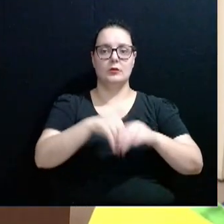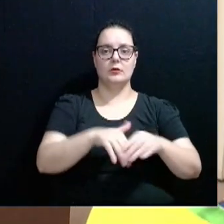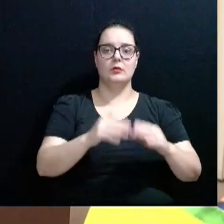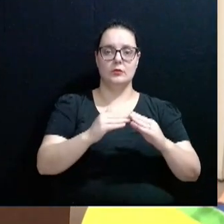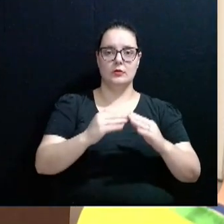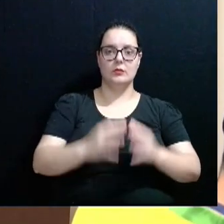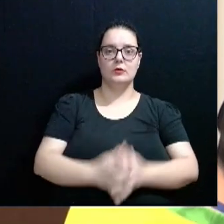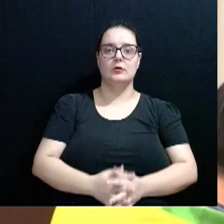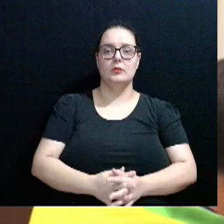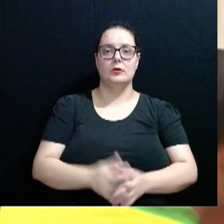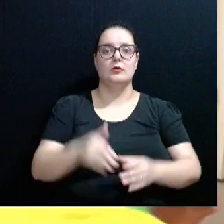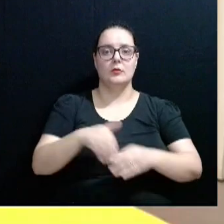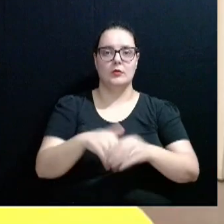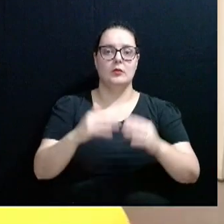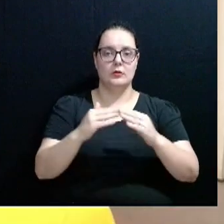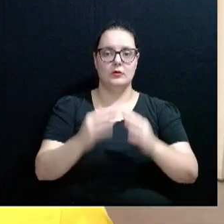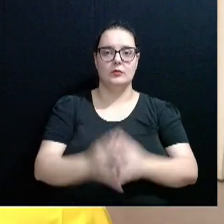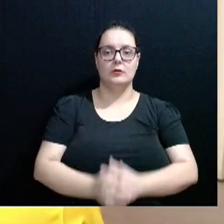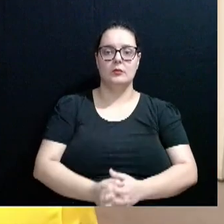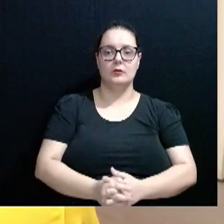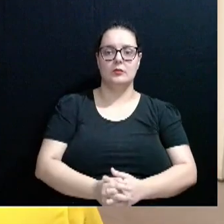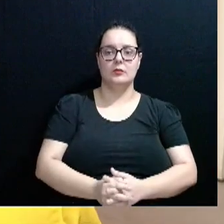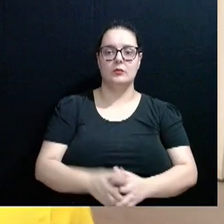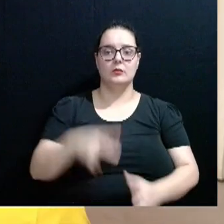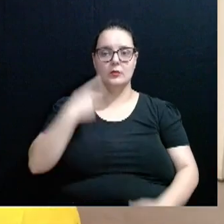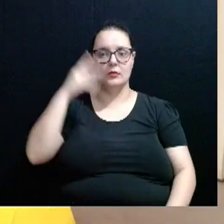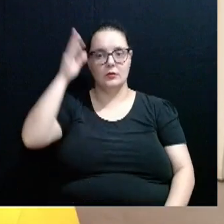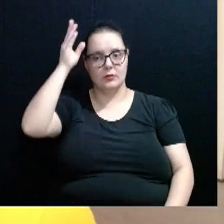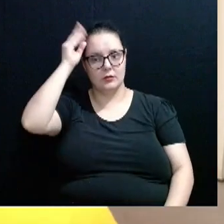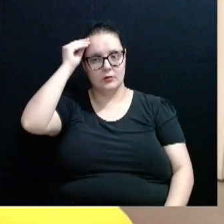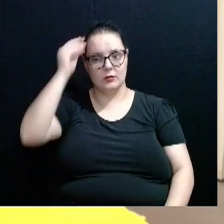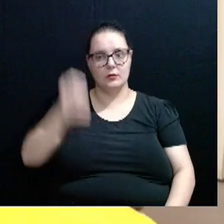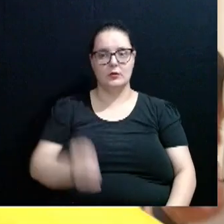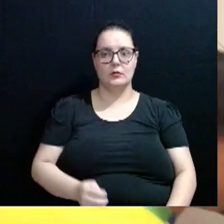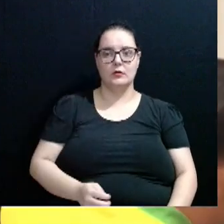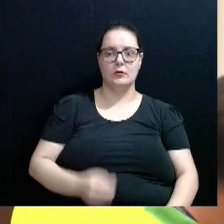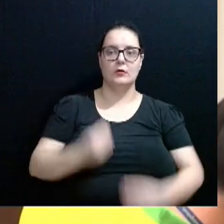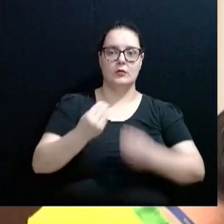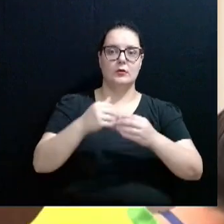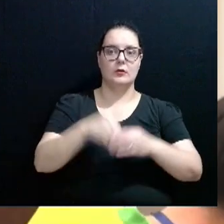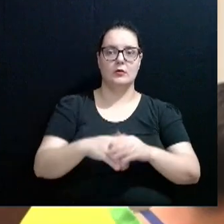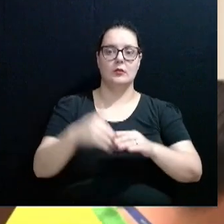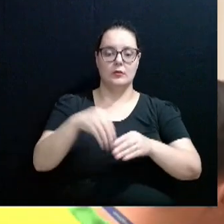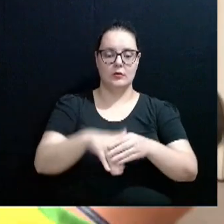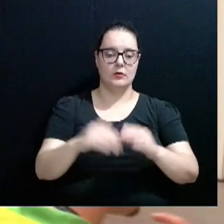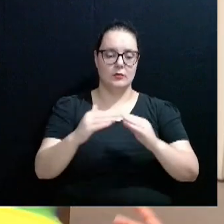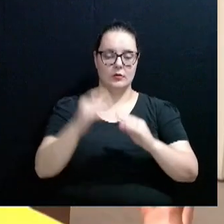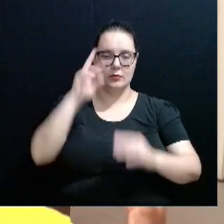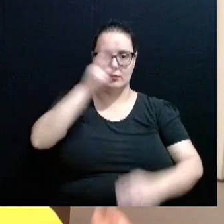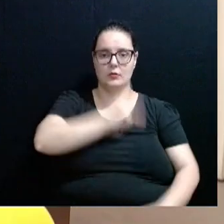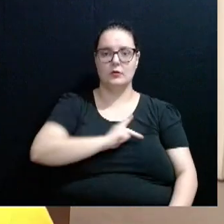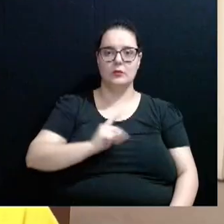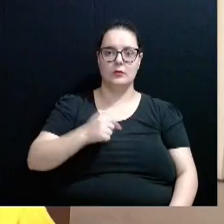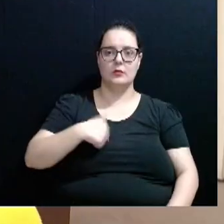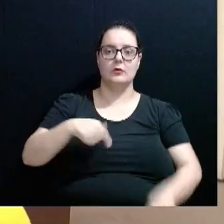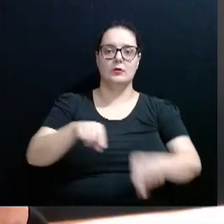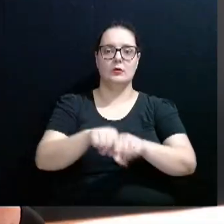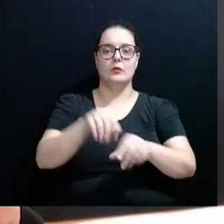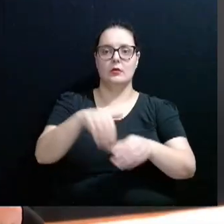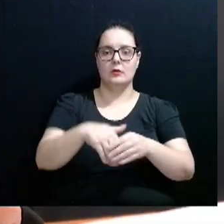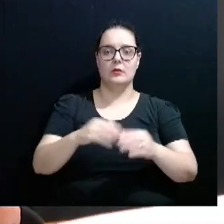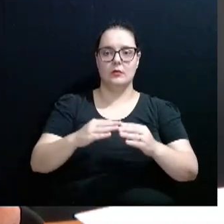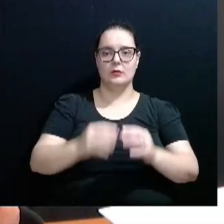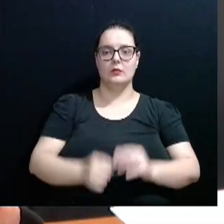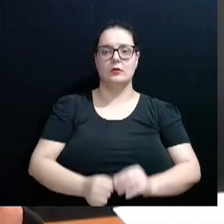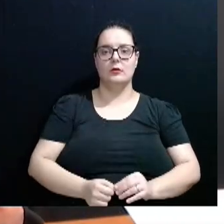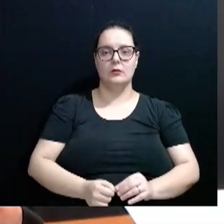voto é favorável. Vereador Belém Lima, como que a Vossa Excelência Voto favorável, senhor presidente. Ex-presidente também, vereador